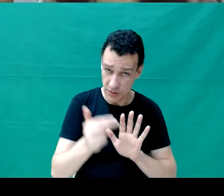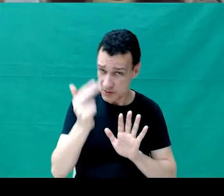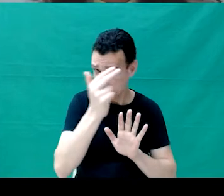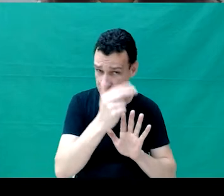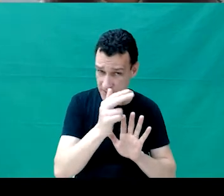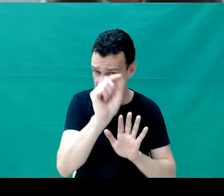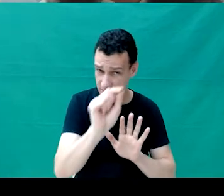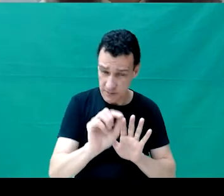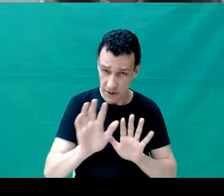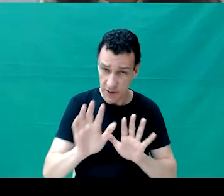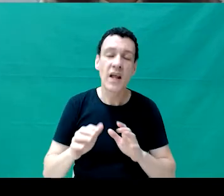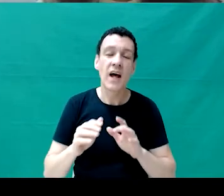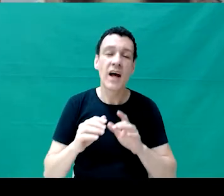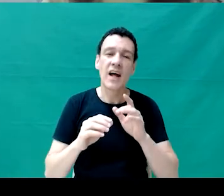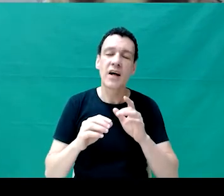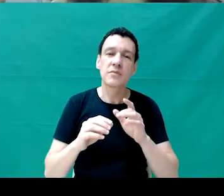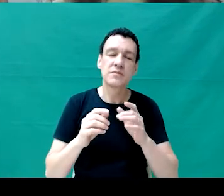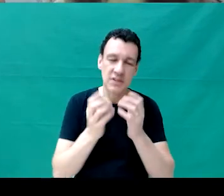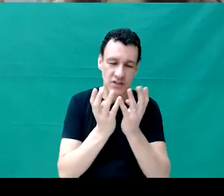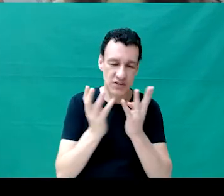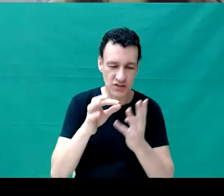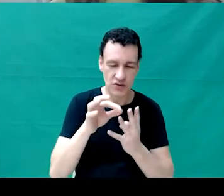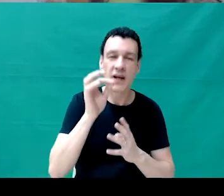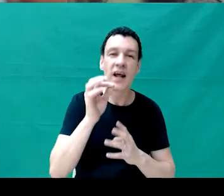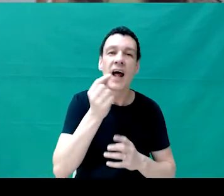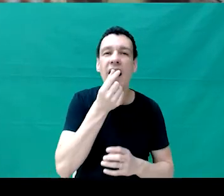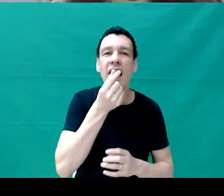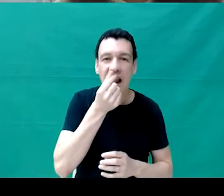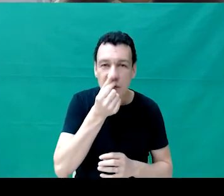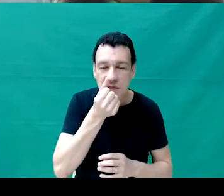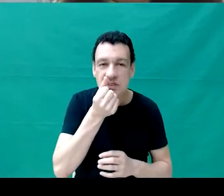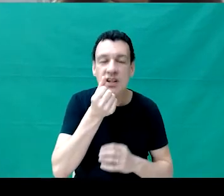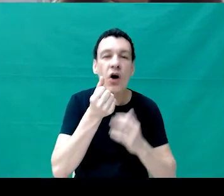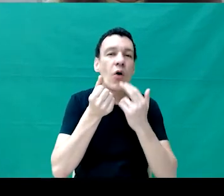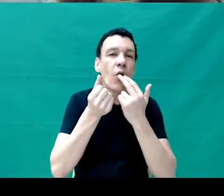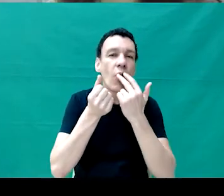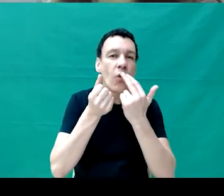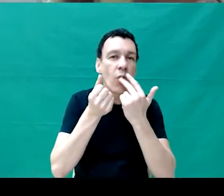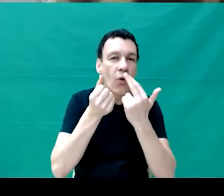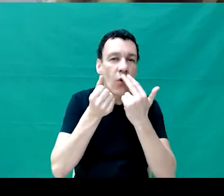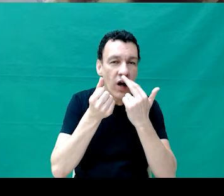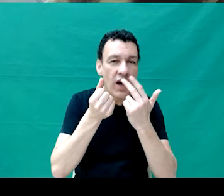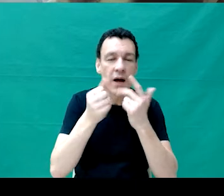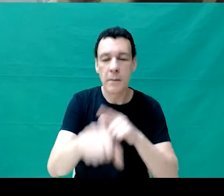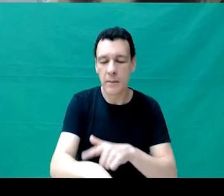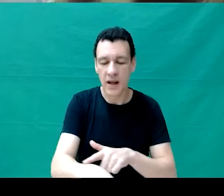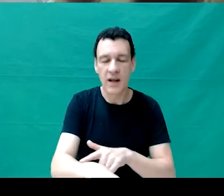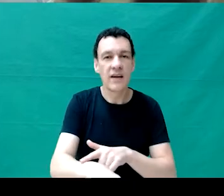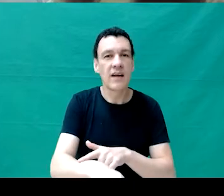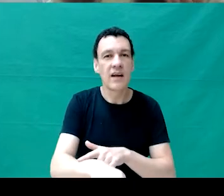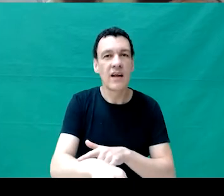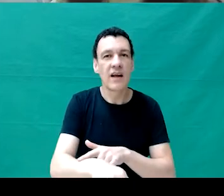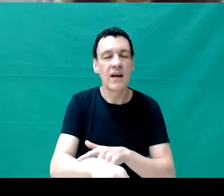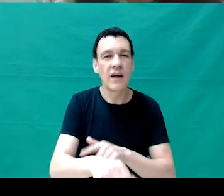Porque ninguém tinha esse lápis, que era o cor de pele. E o que é o lápis cor de pele? Nada mais é que o lápis